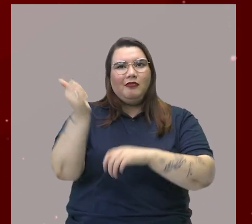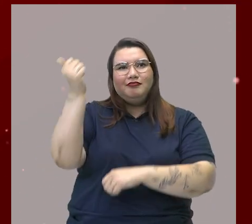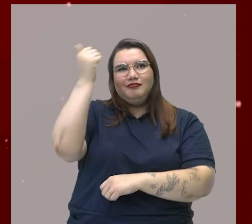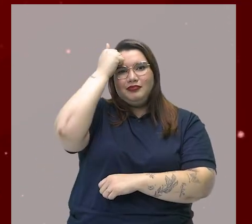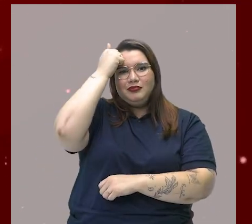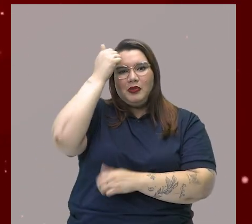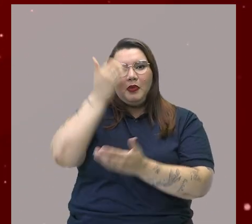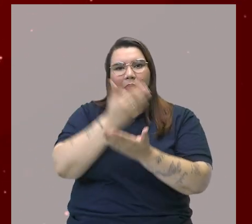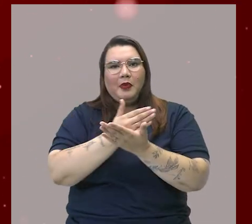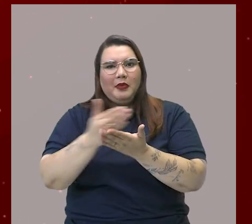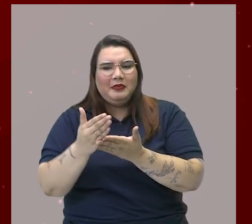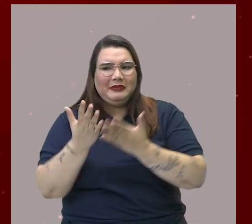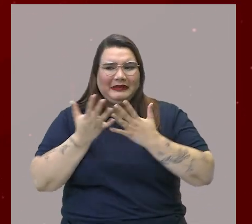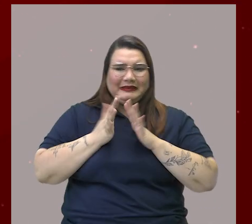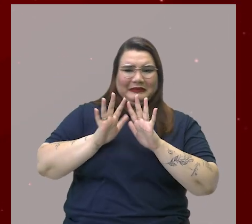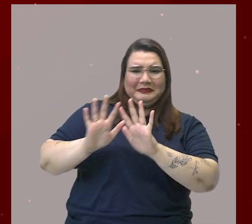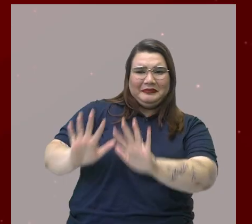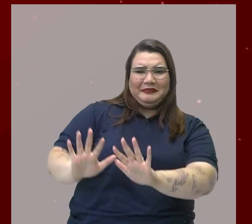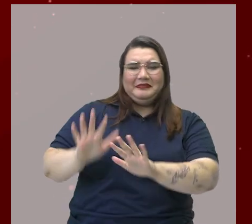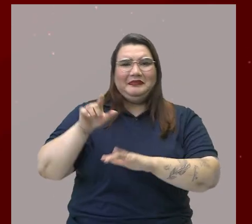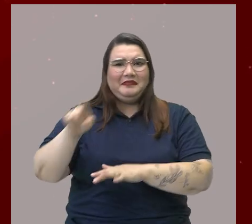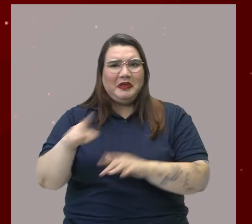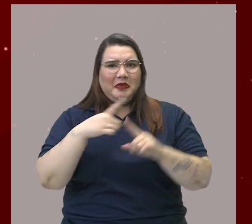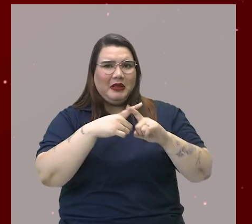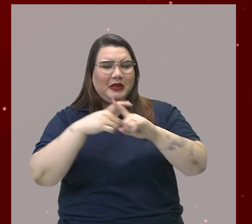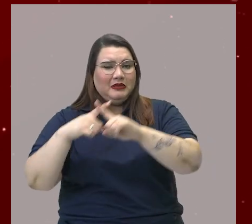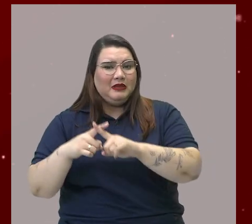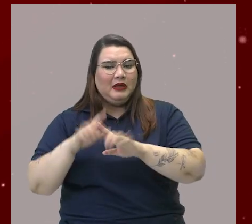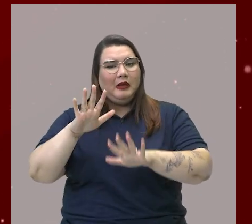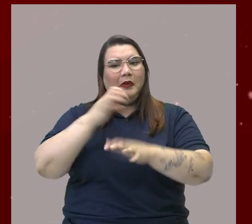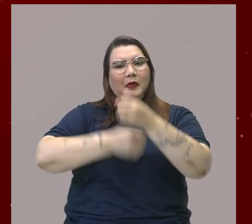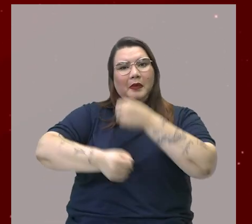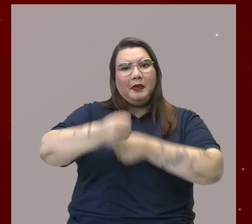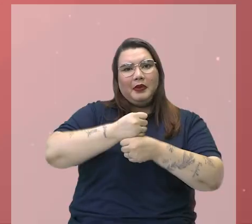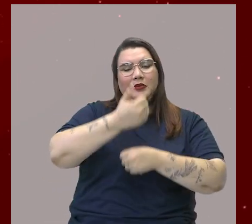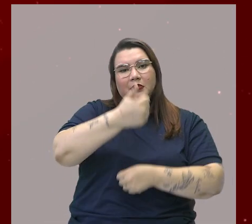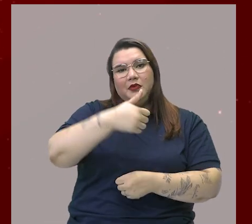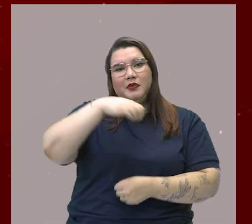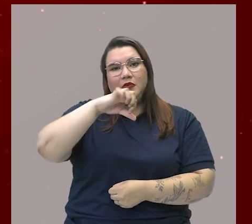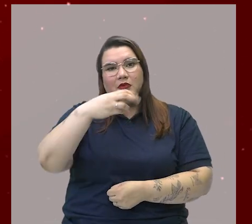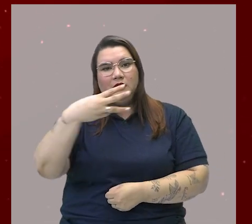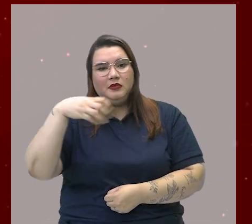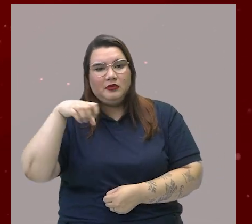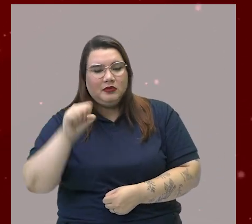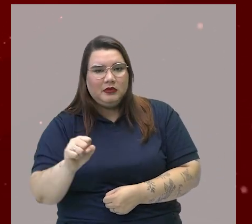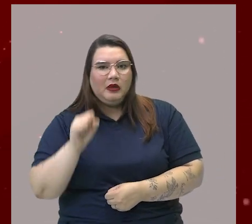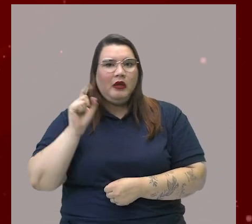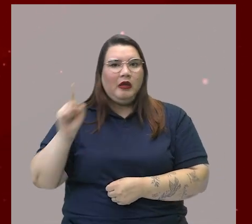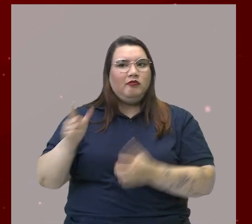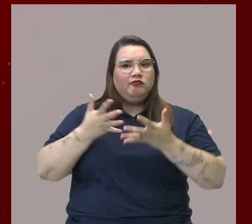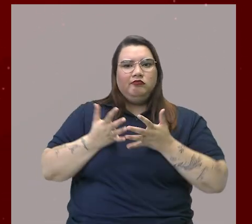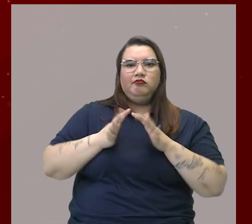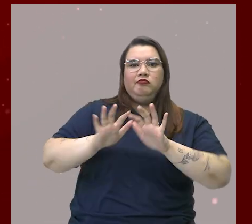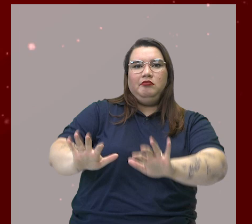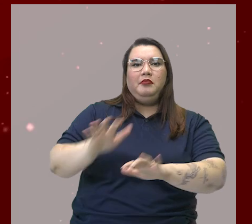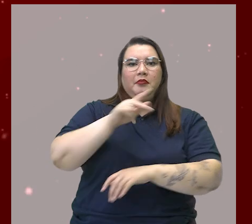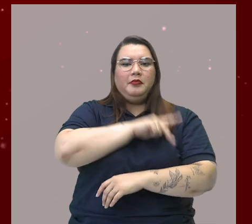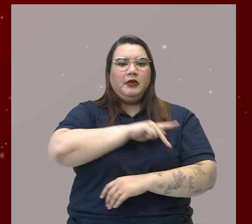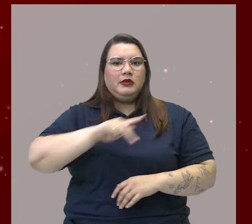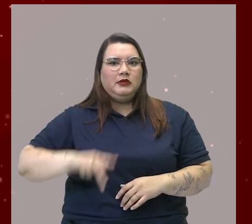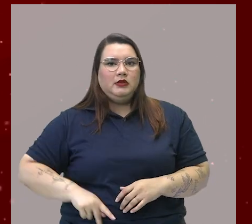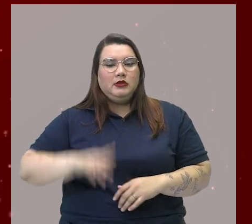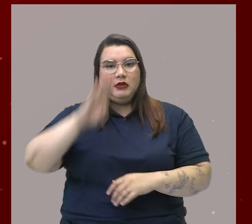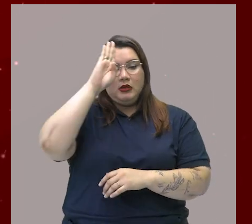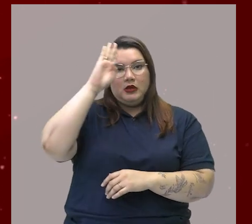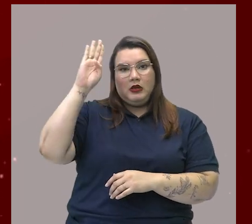depois acabou adquirindo aversão pelos planos nazistas e, em 1938, em protesto, renunciou à